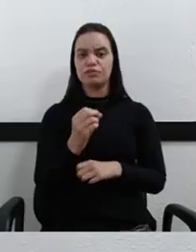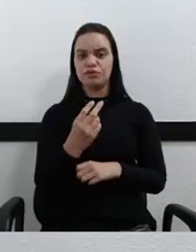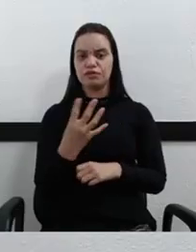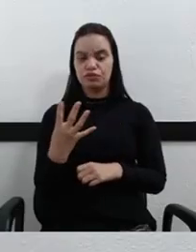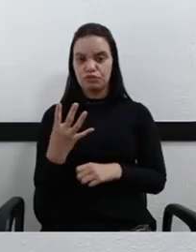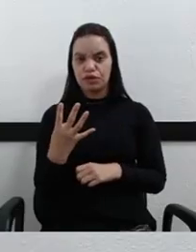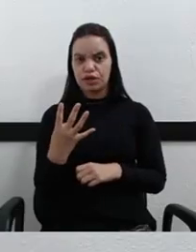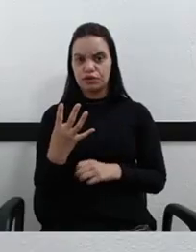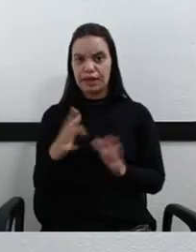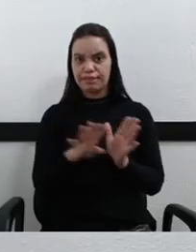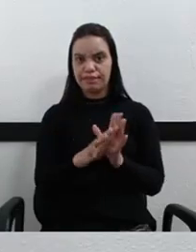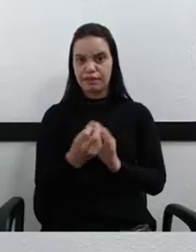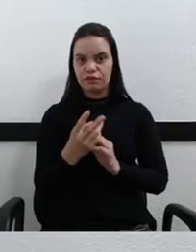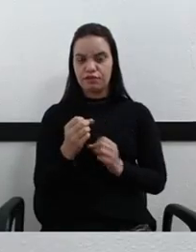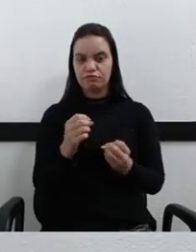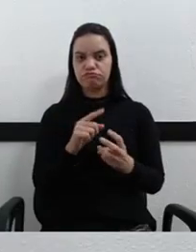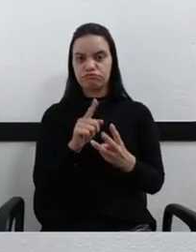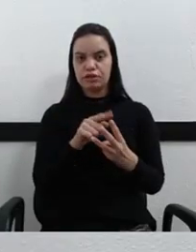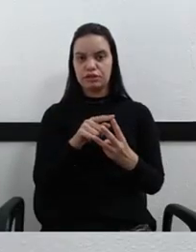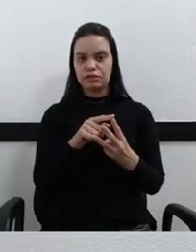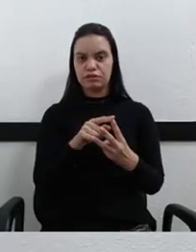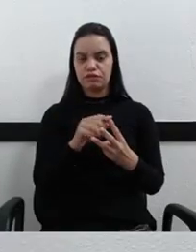Até 2024.